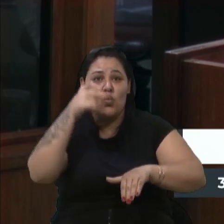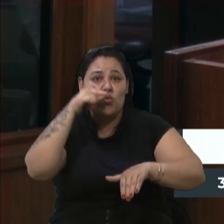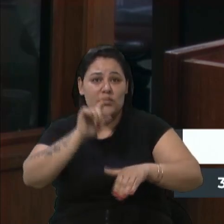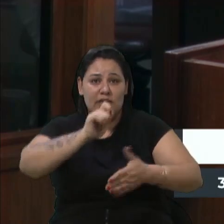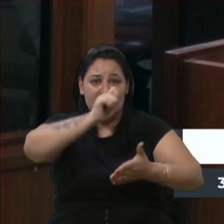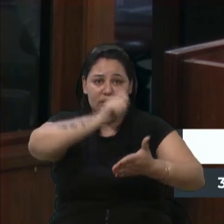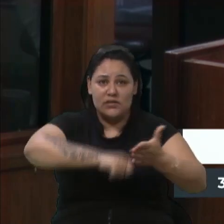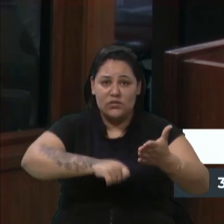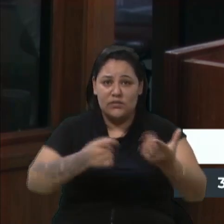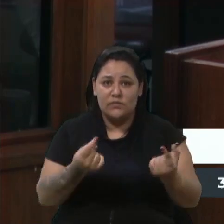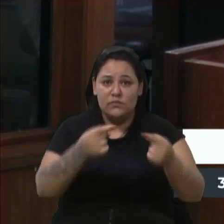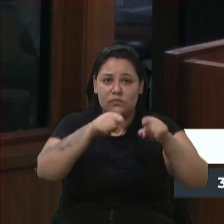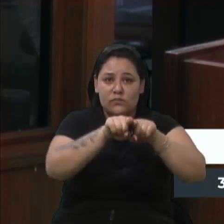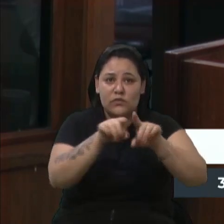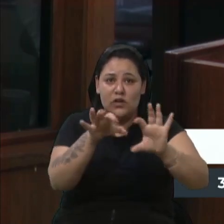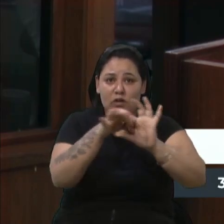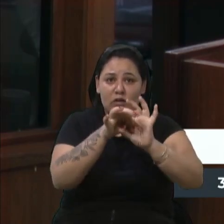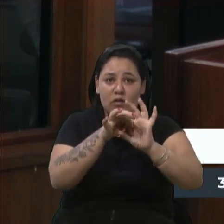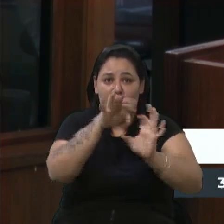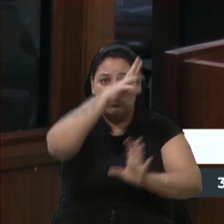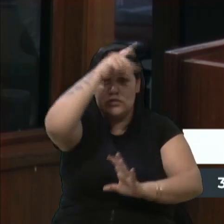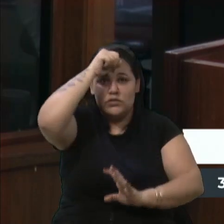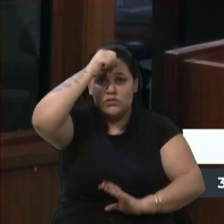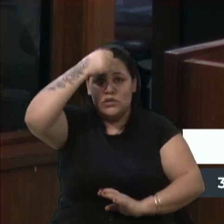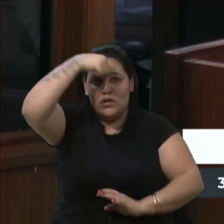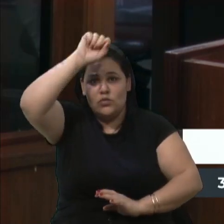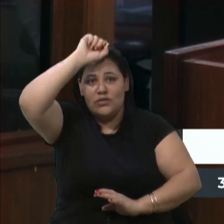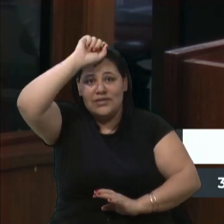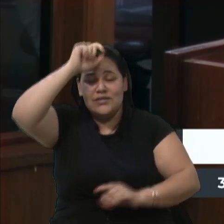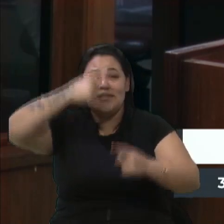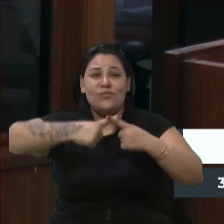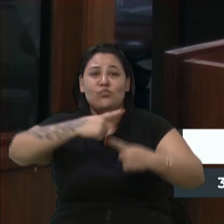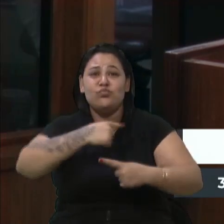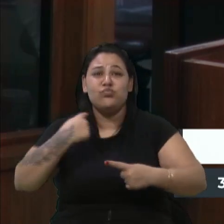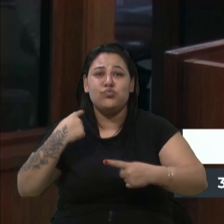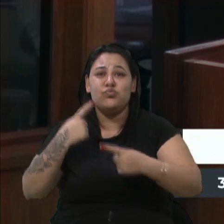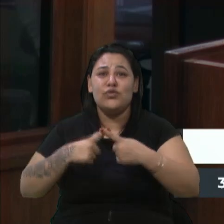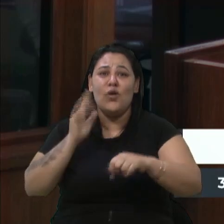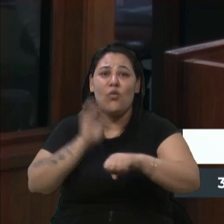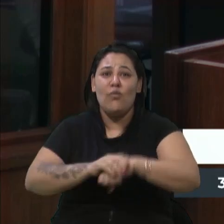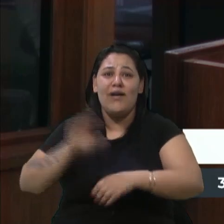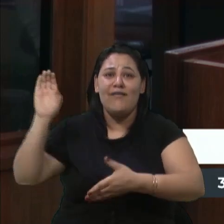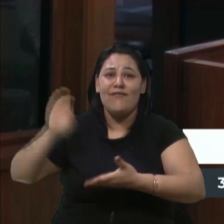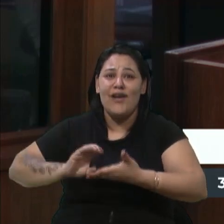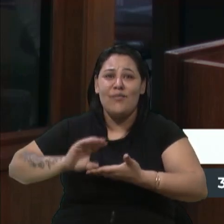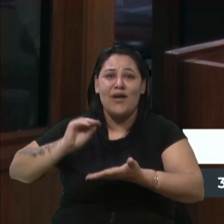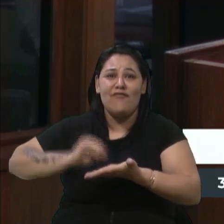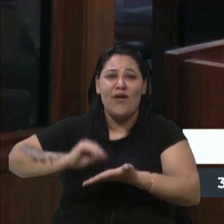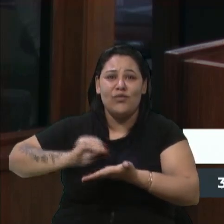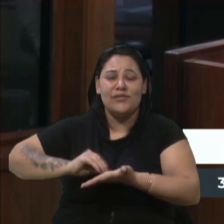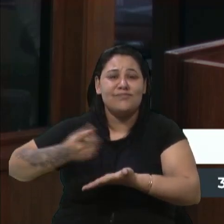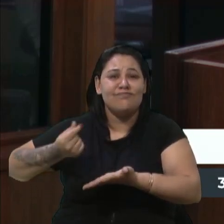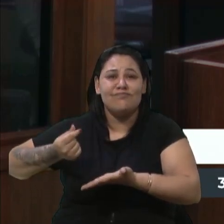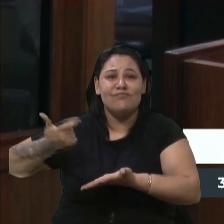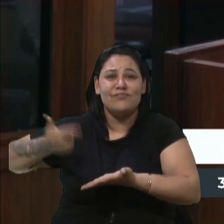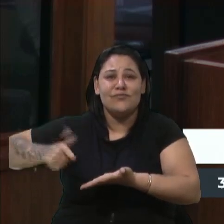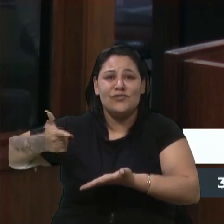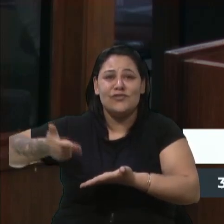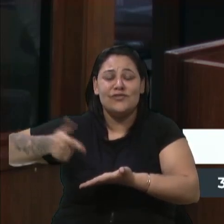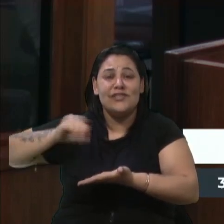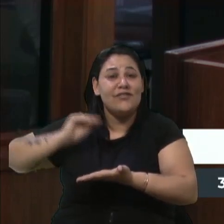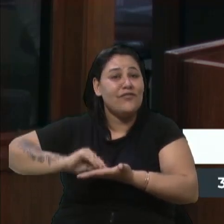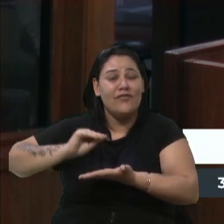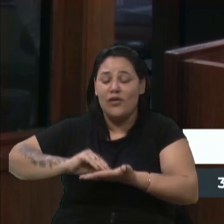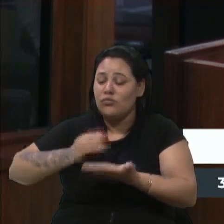com a UX, e que atrasou em razão de verbas. É dinheiro, né? O dinheiro que está faltando em todas as áreas também